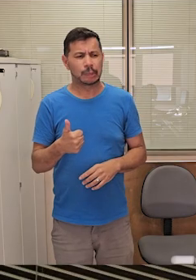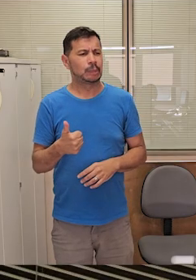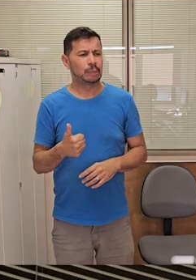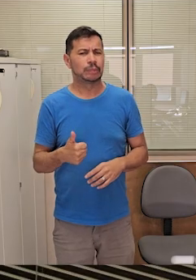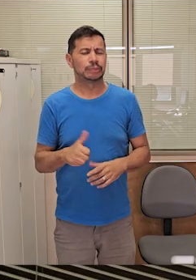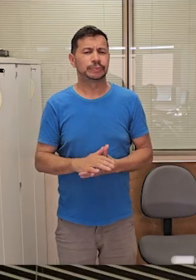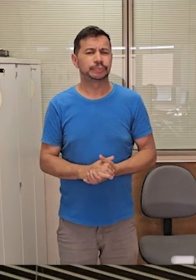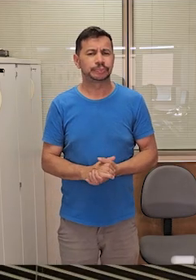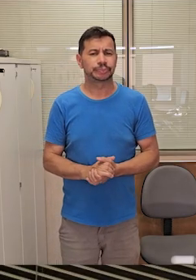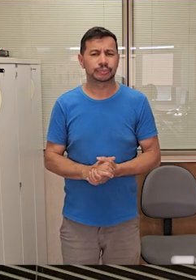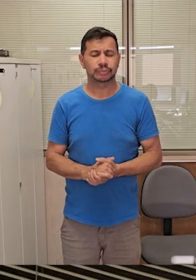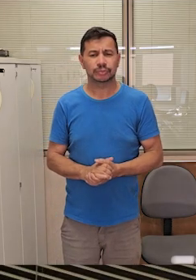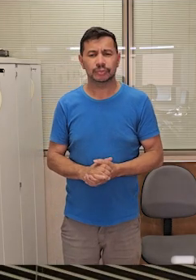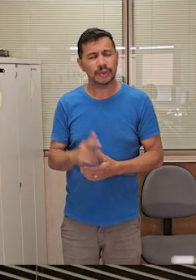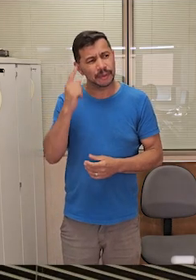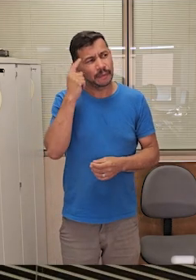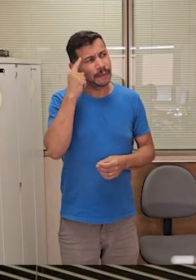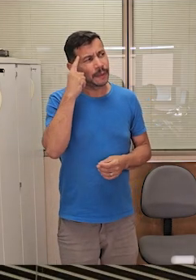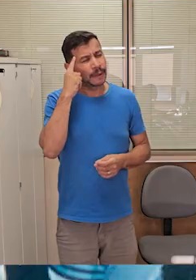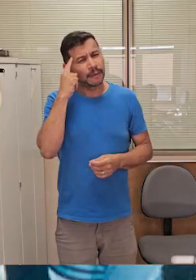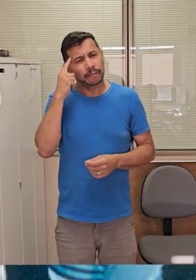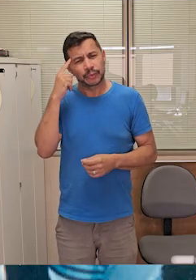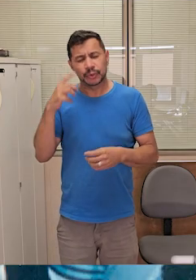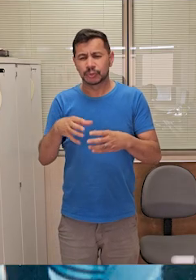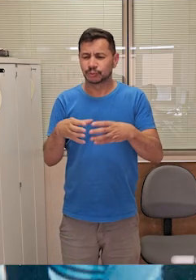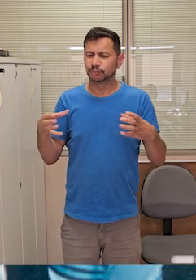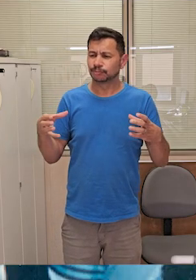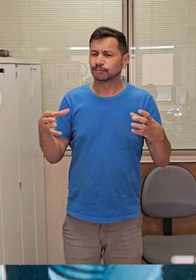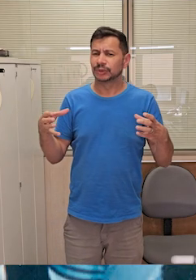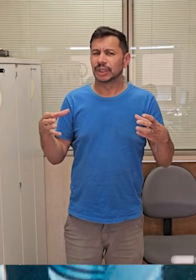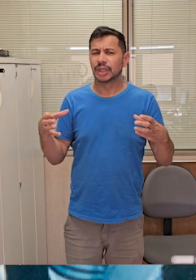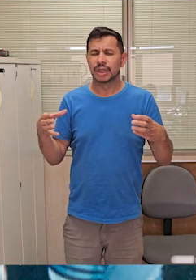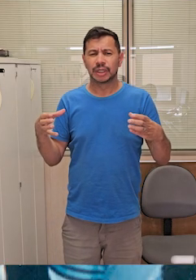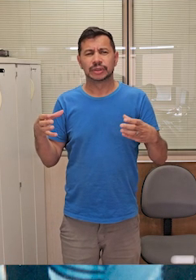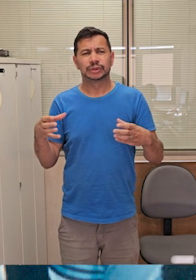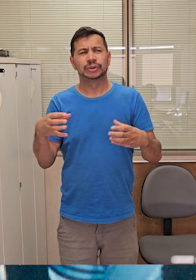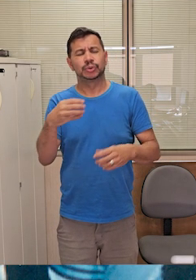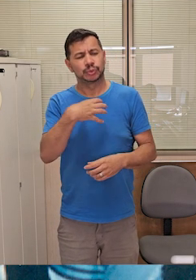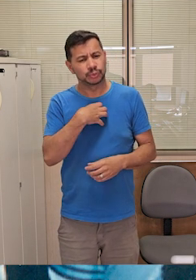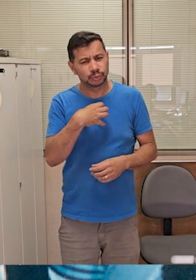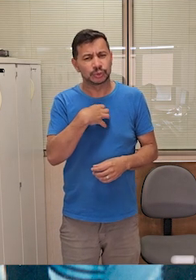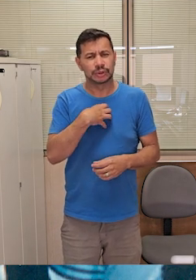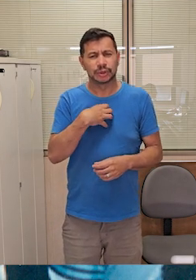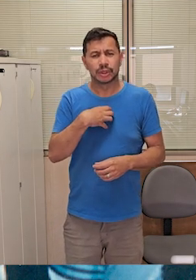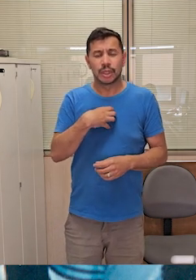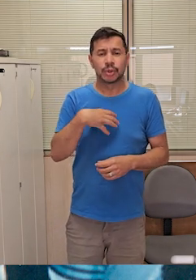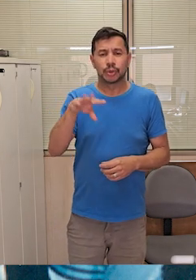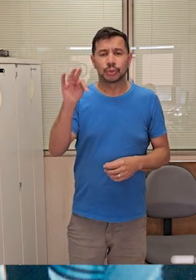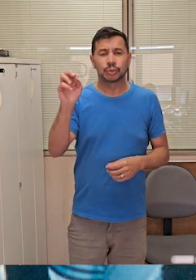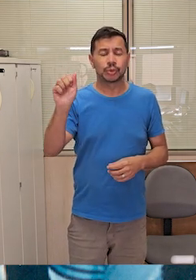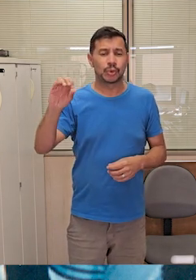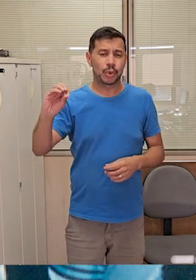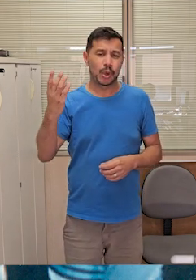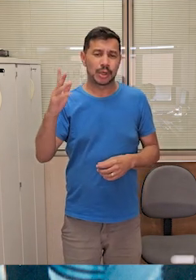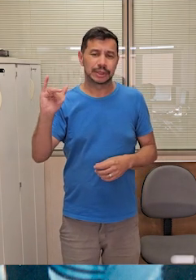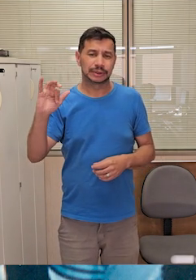mas com resultados positivos. Acho que a grande passagem por todo o tempo